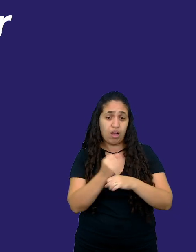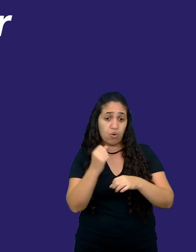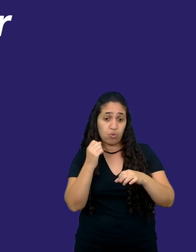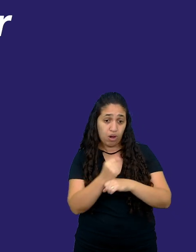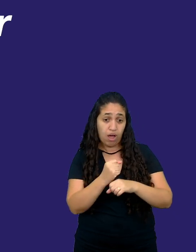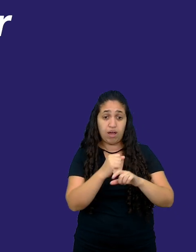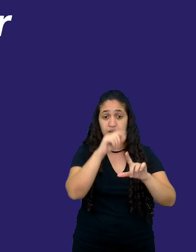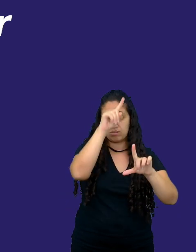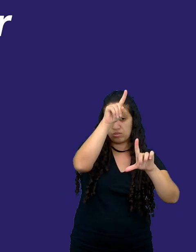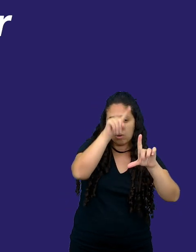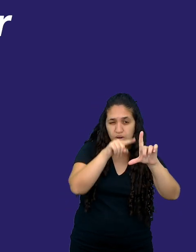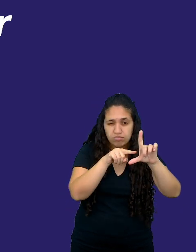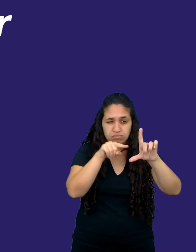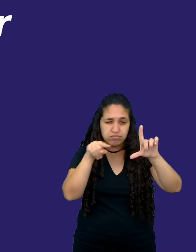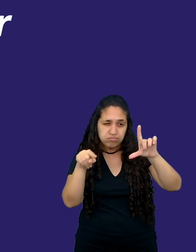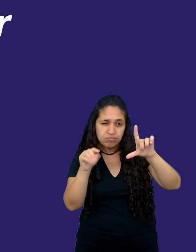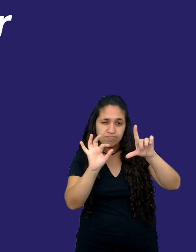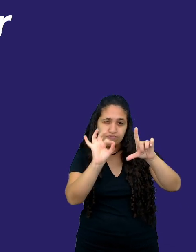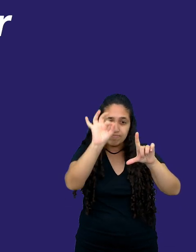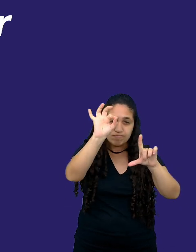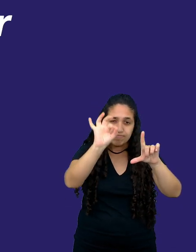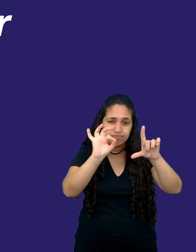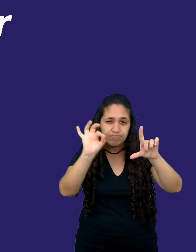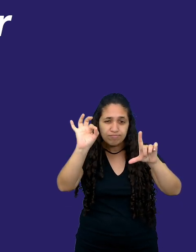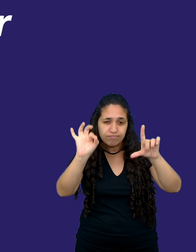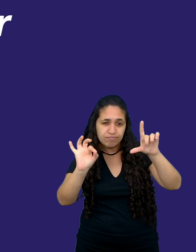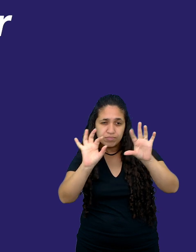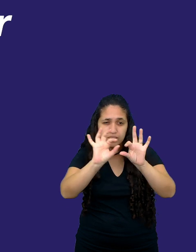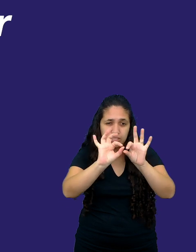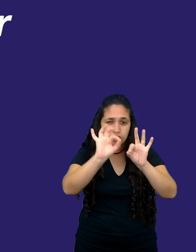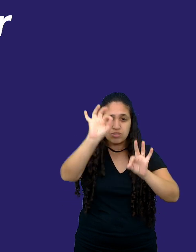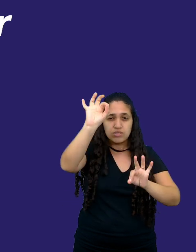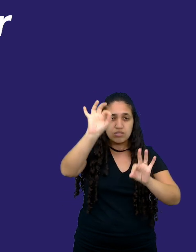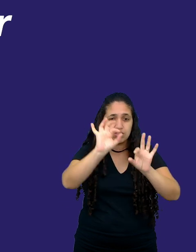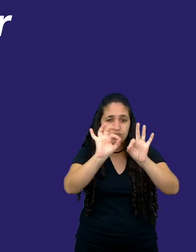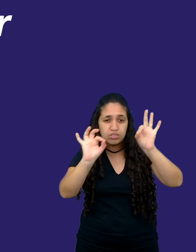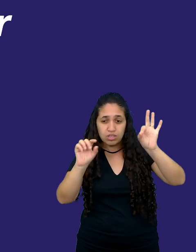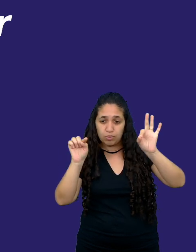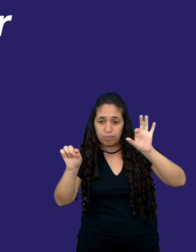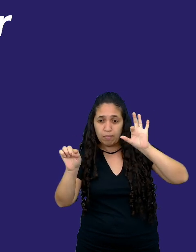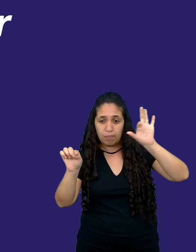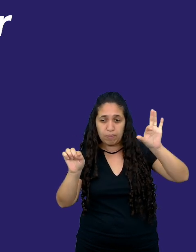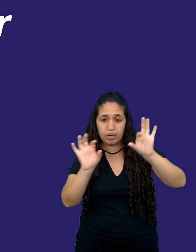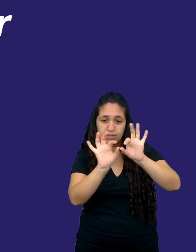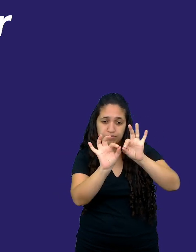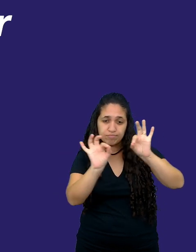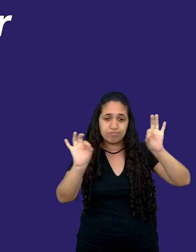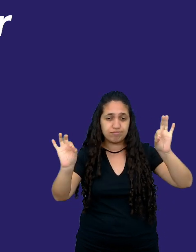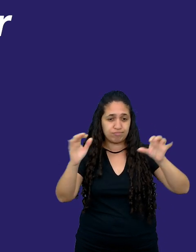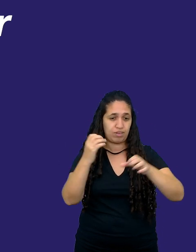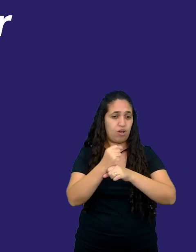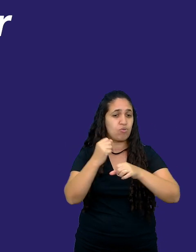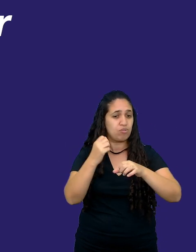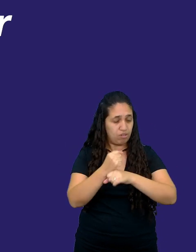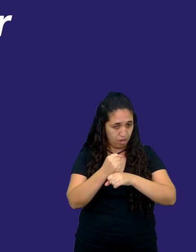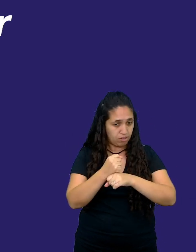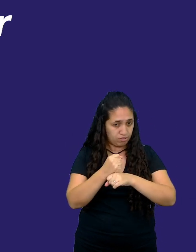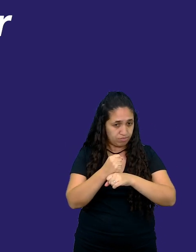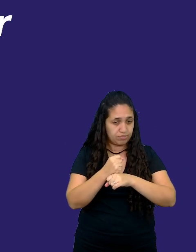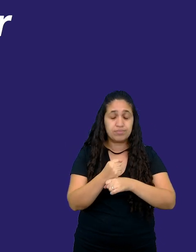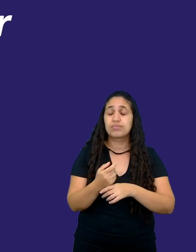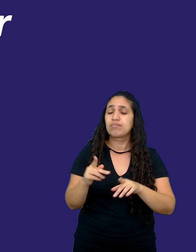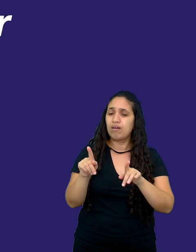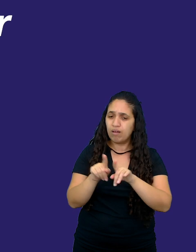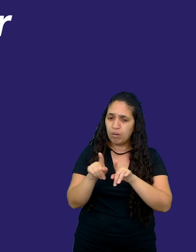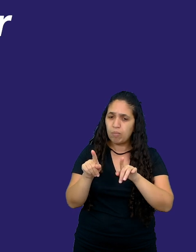do ponto médio. Calcular a distância entre dois pontos, tudo no plano cartesiano, tá, gente?